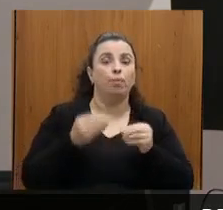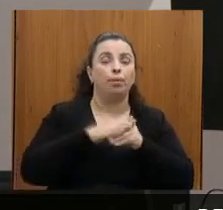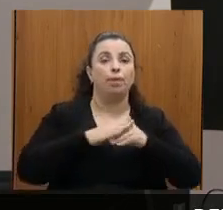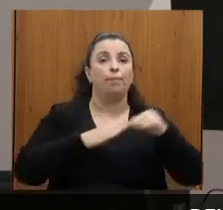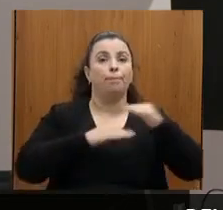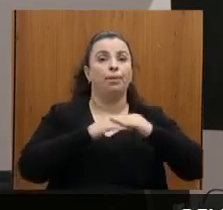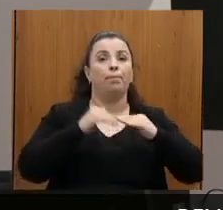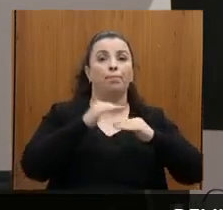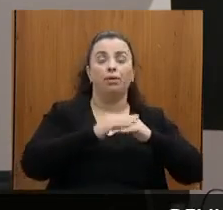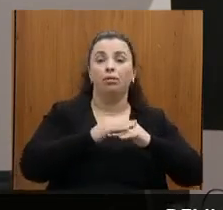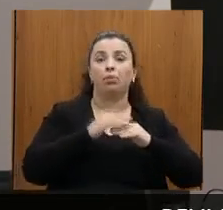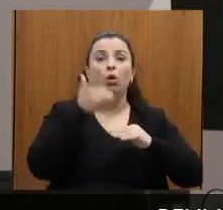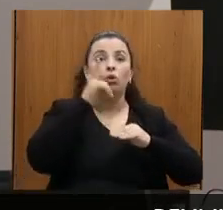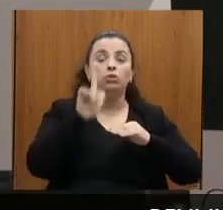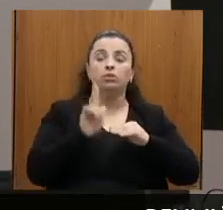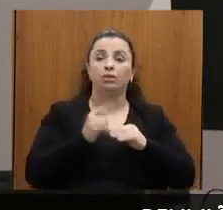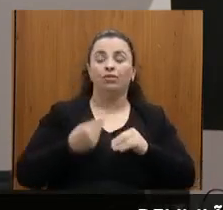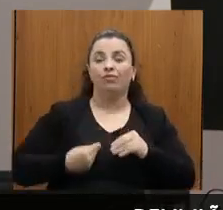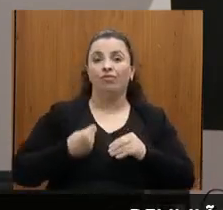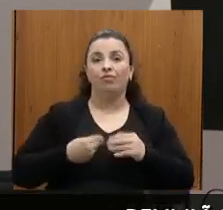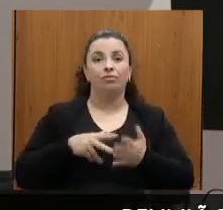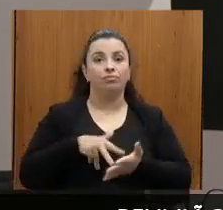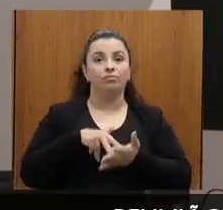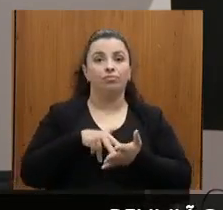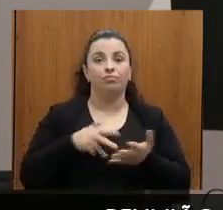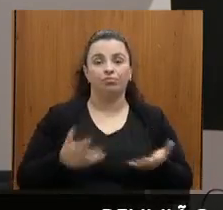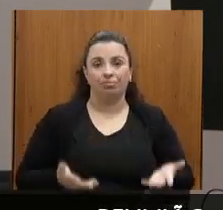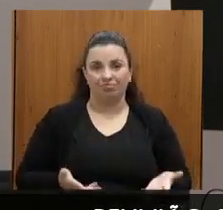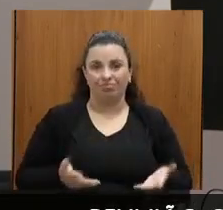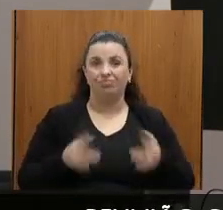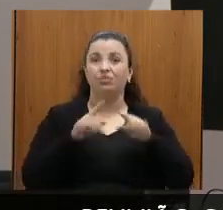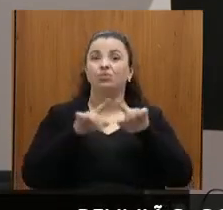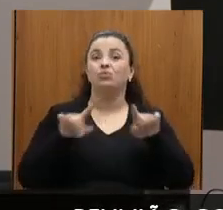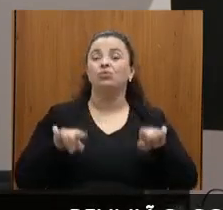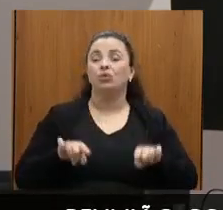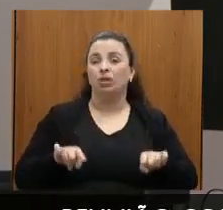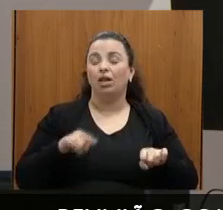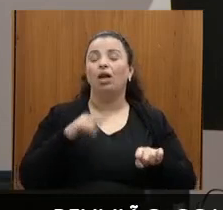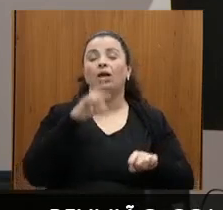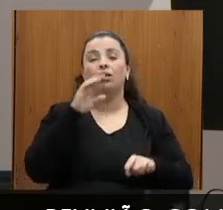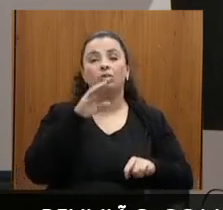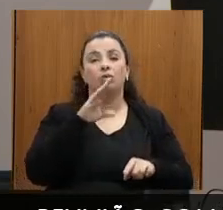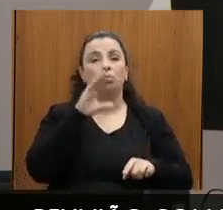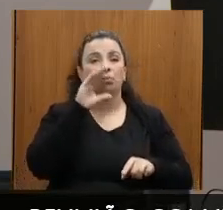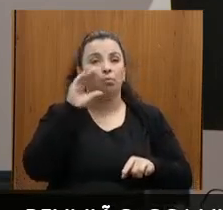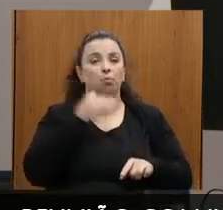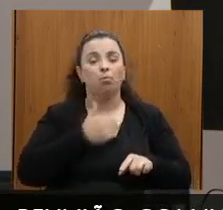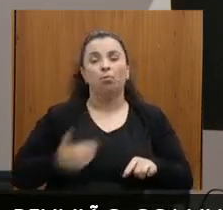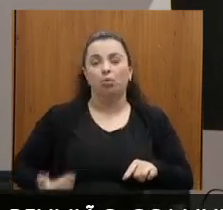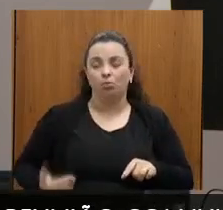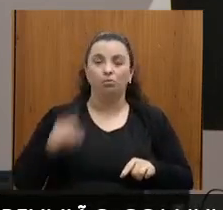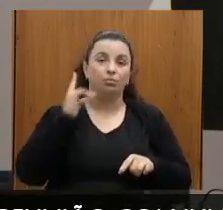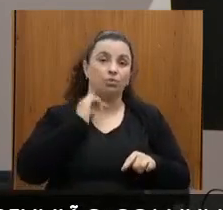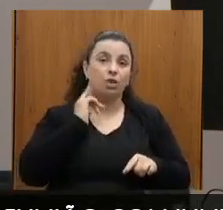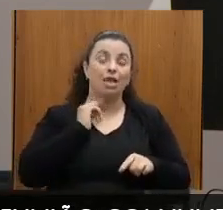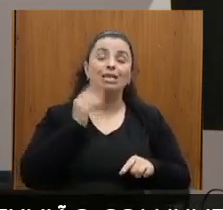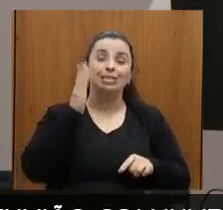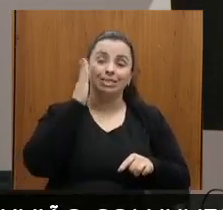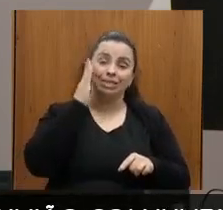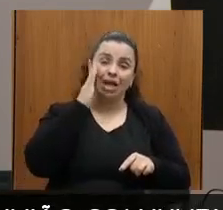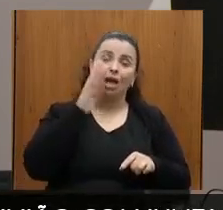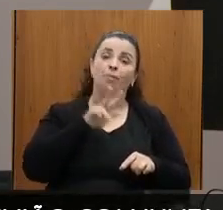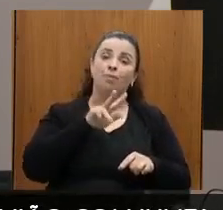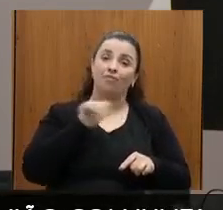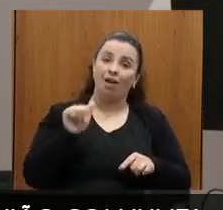que o servidor público mineiro sabe que ele receberá o décimo terceiro salário